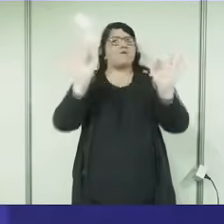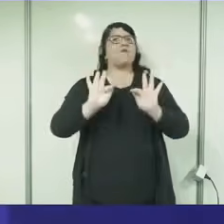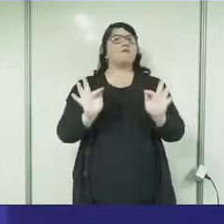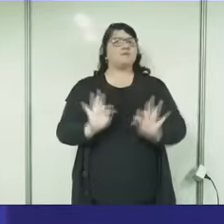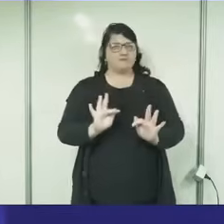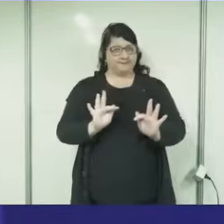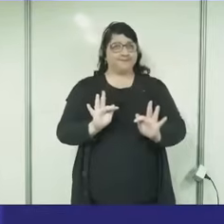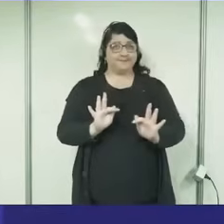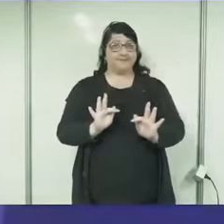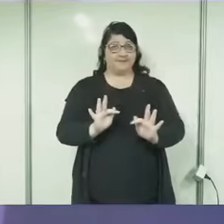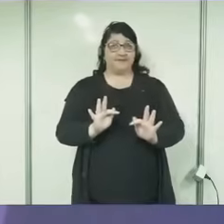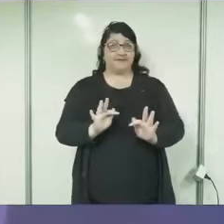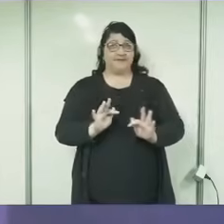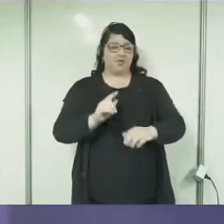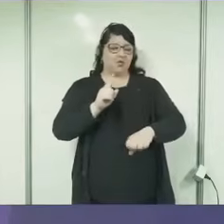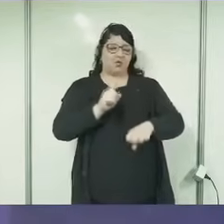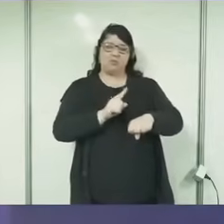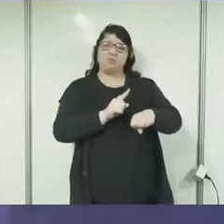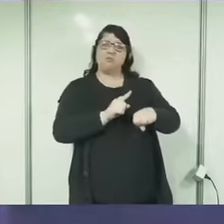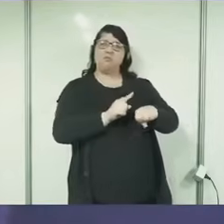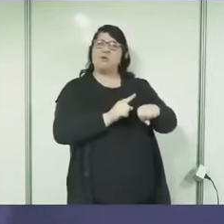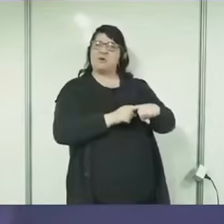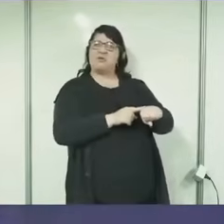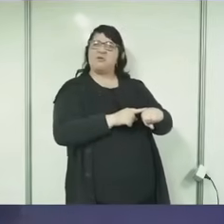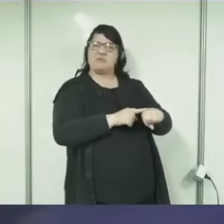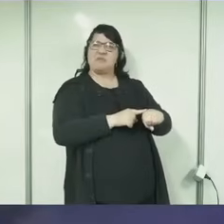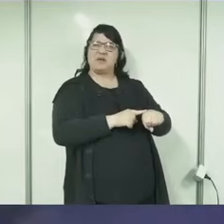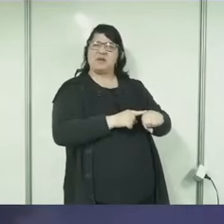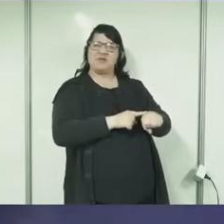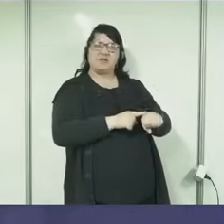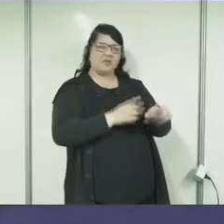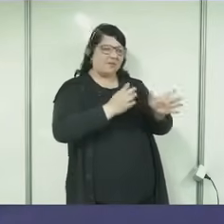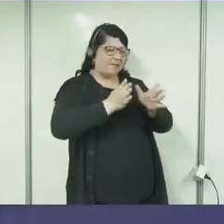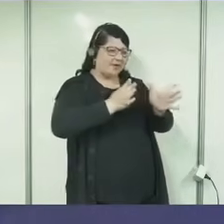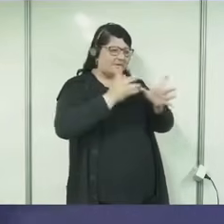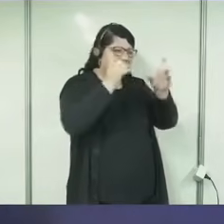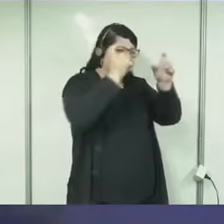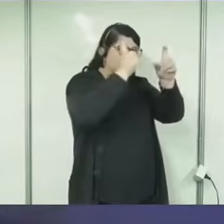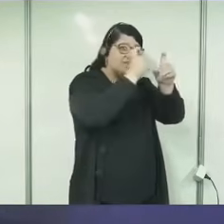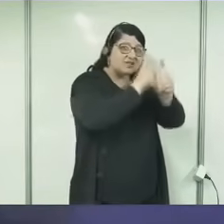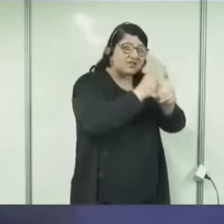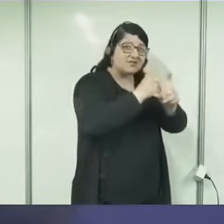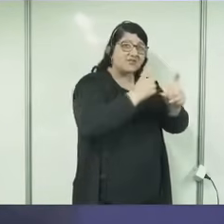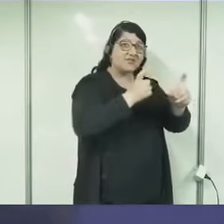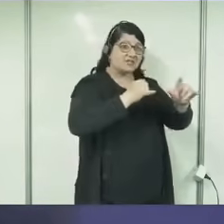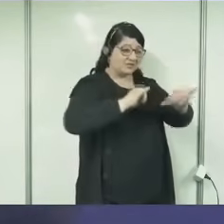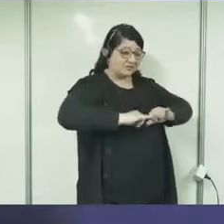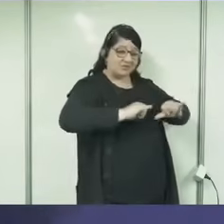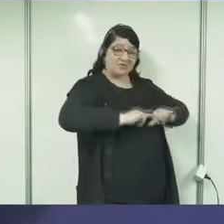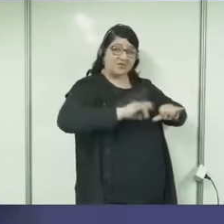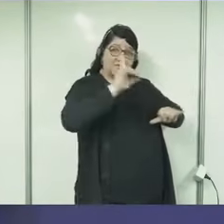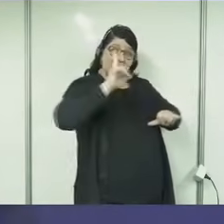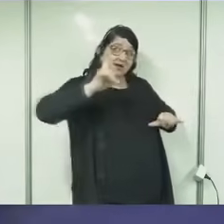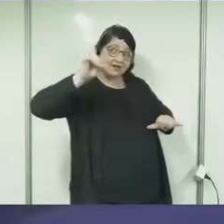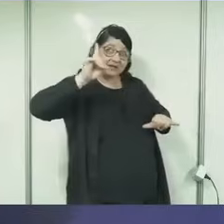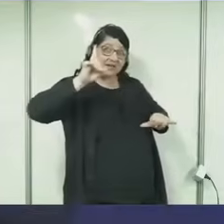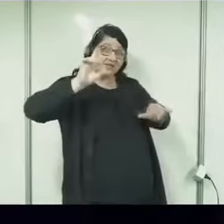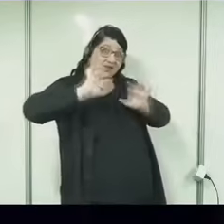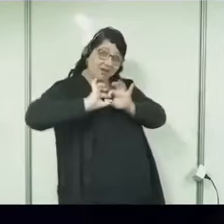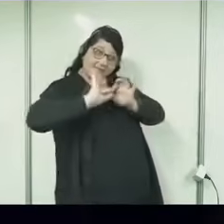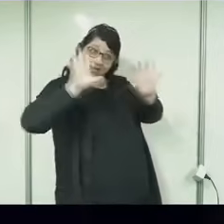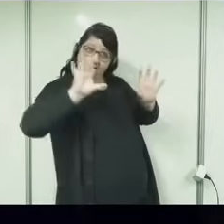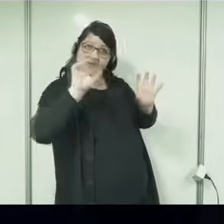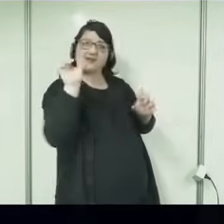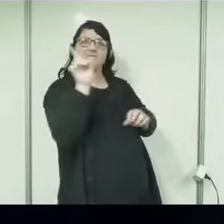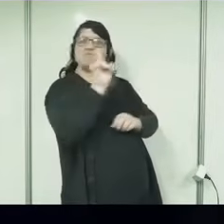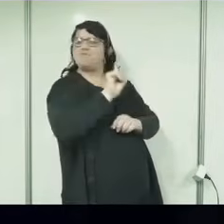dá ou permite sofrimento. Olha o que eu vou dizer, vocês vão ouvir muita coisa também de forma